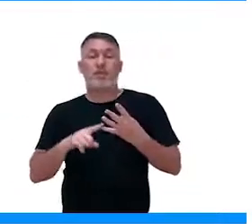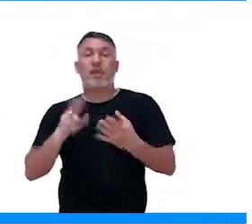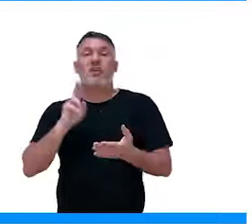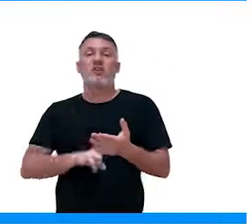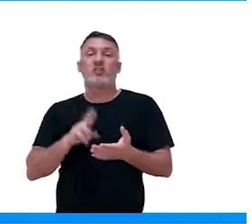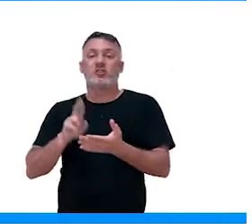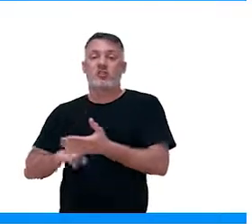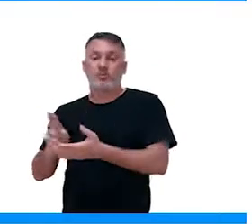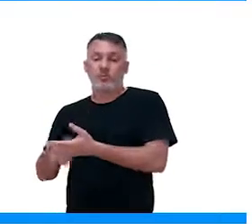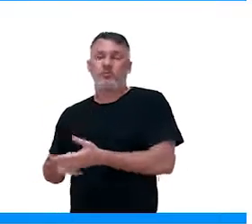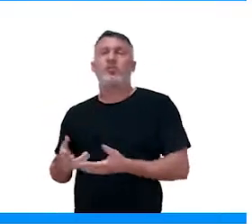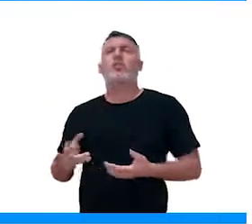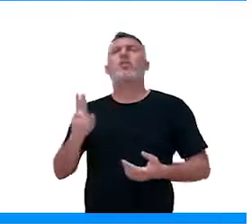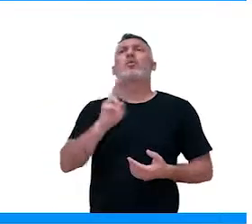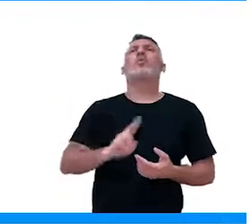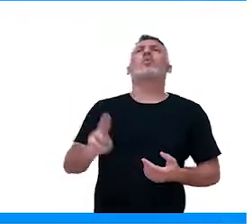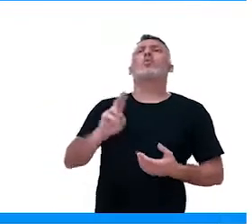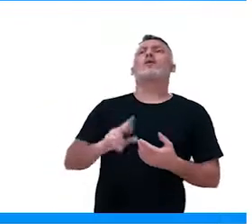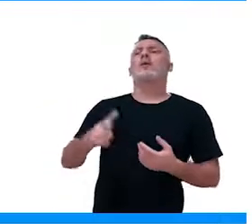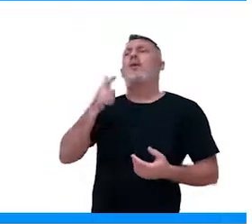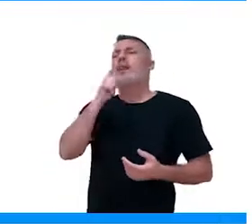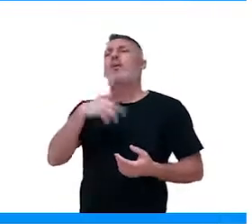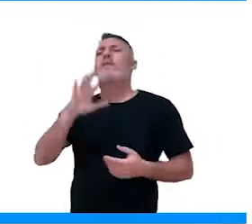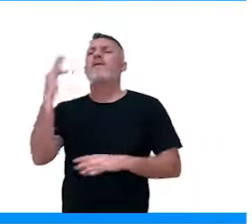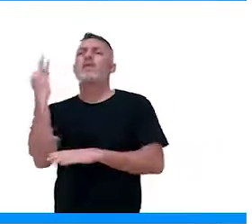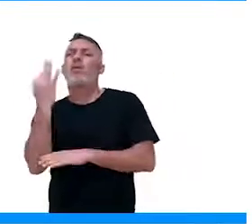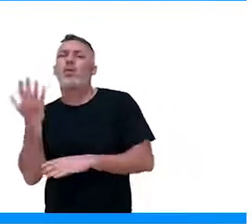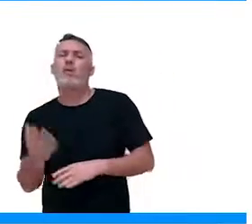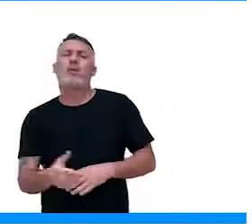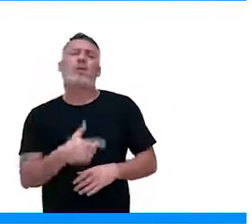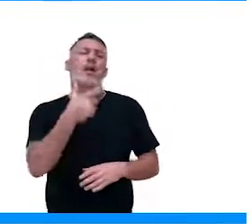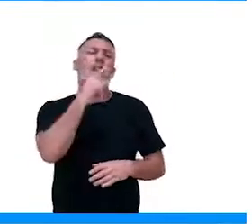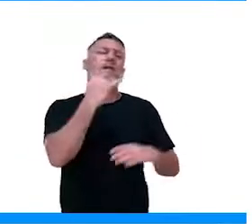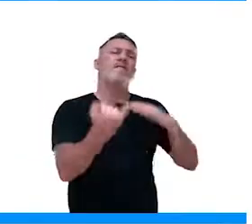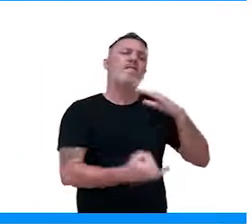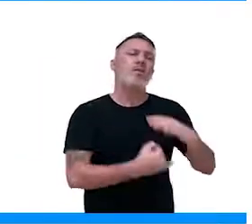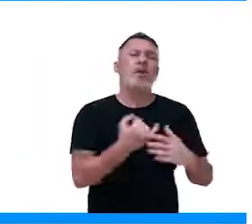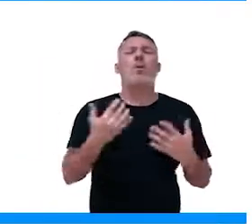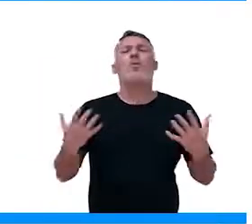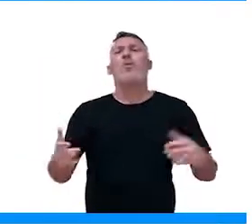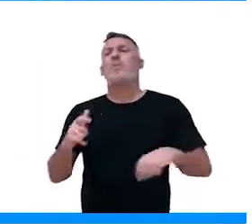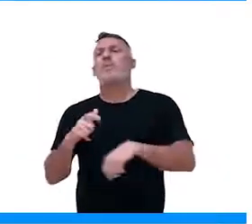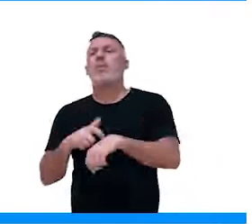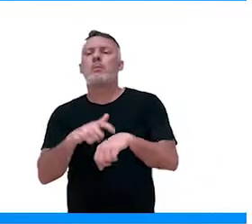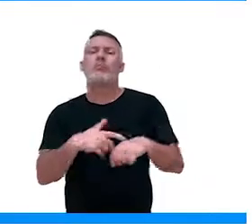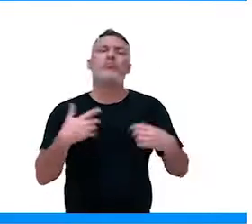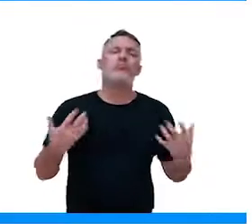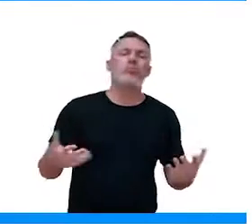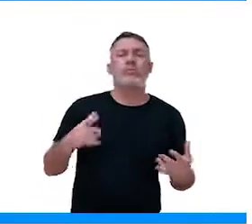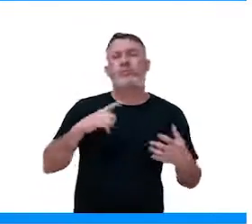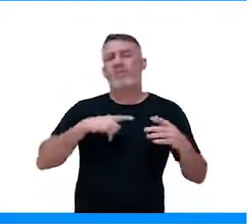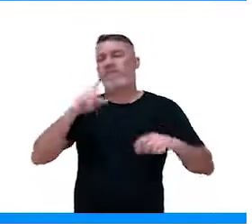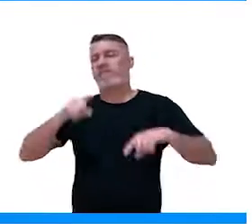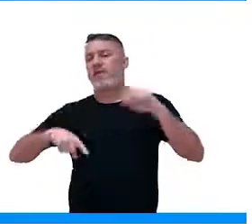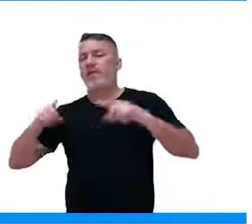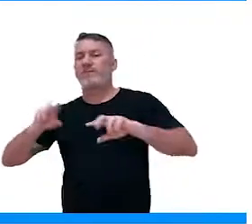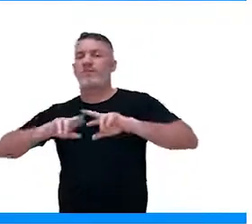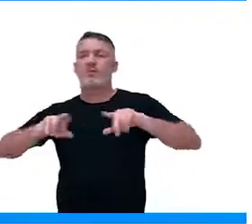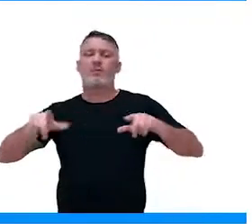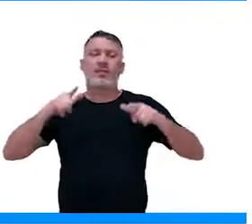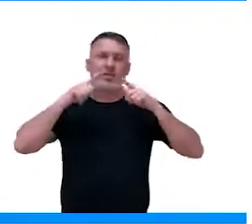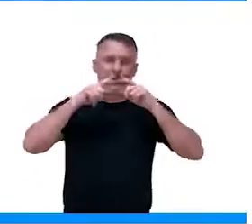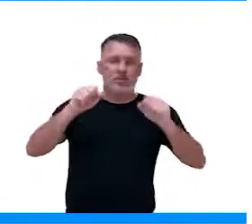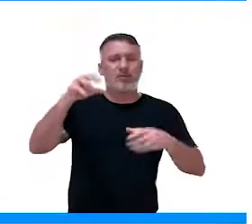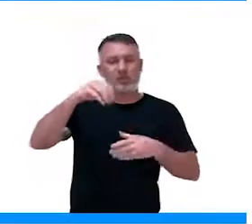esses registros, né? Quando que a gente usa uma língua mais formal e uma língua mais informal, né? Isso tem a ver com